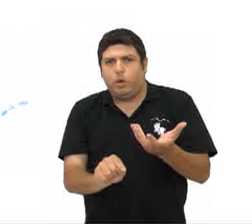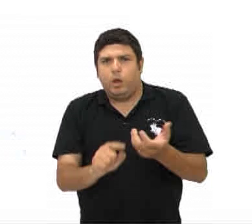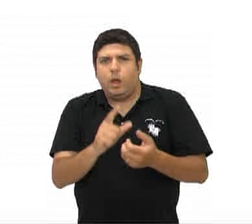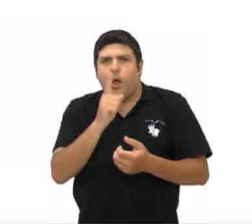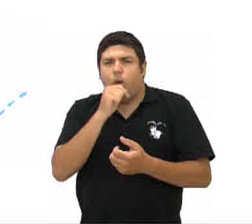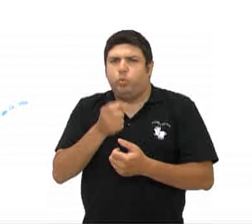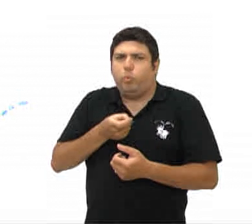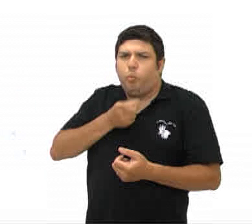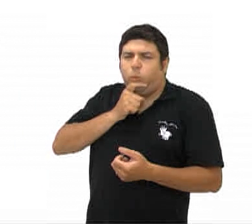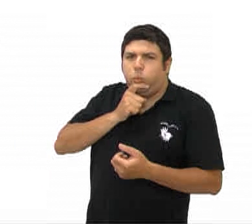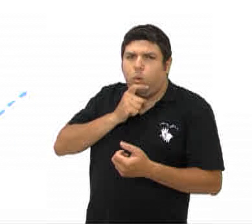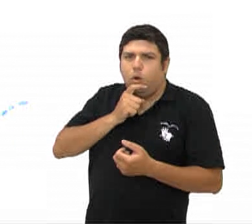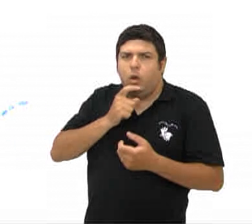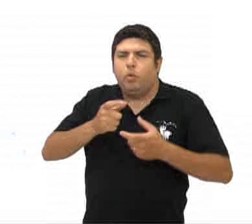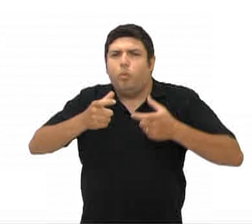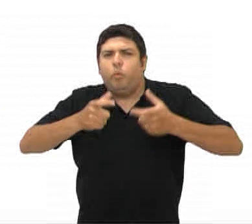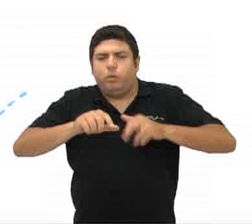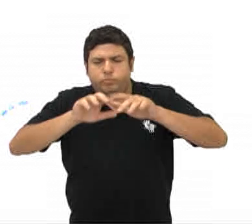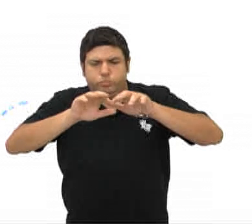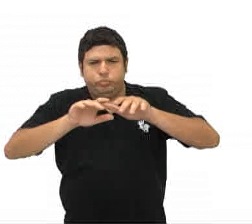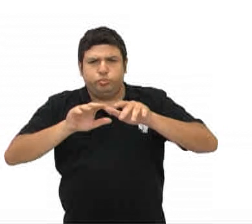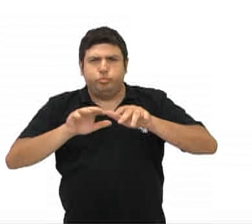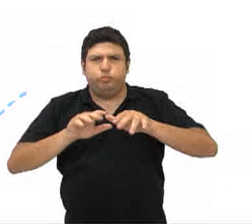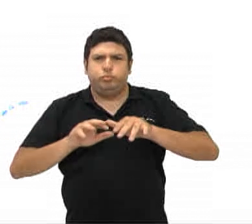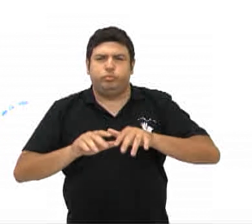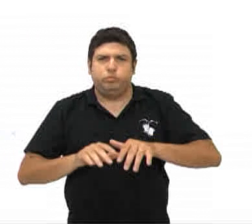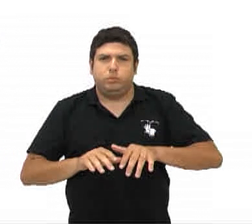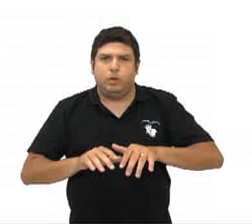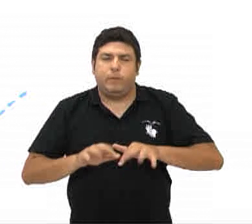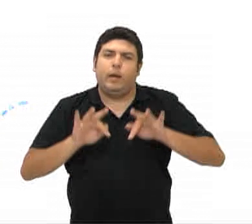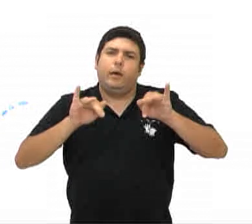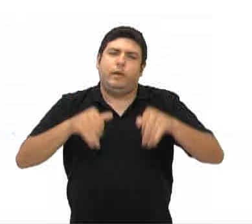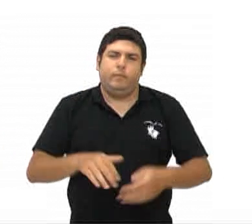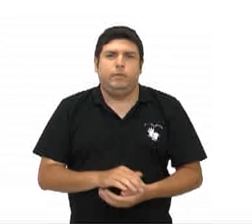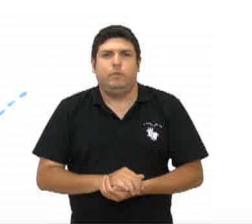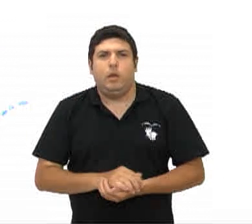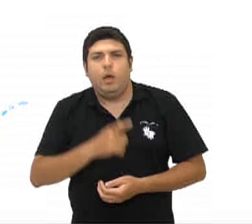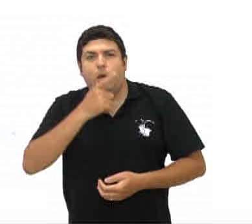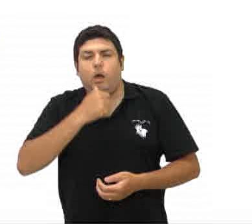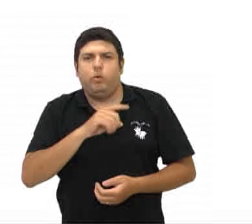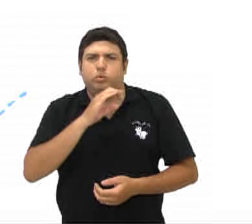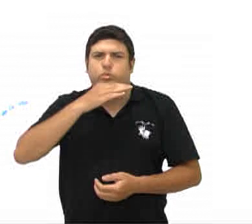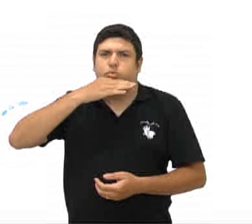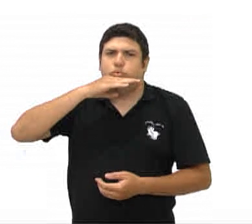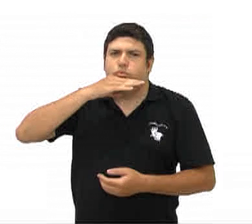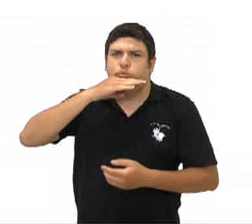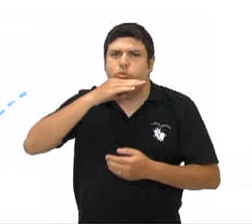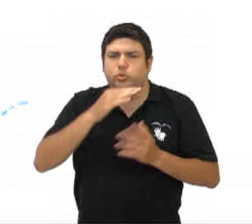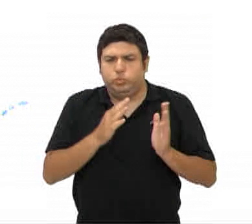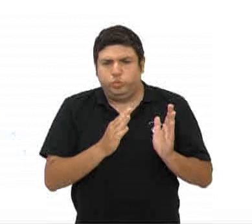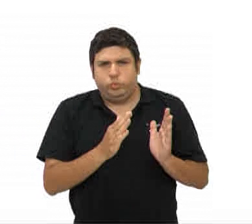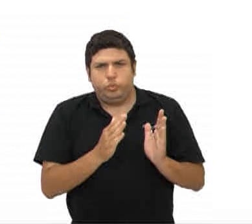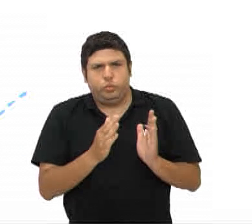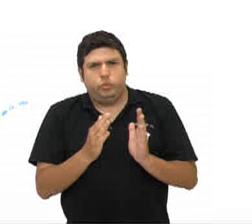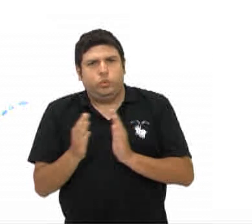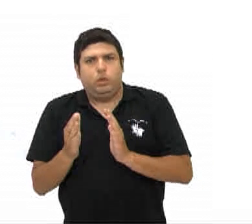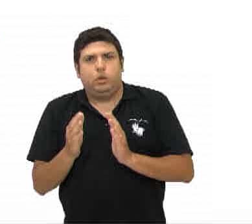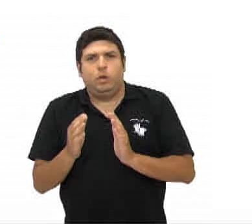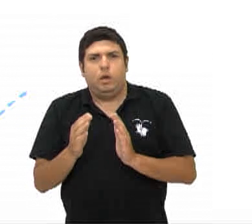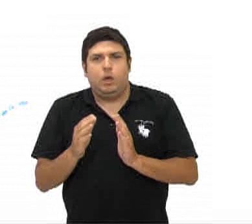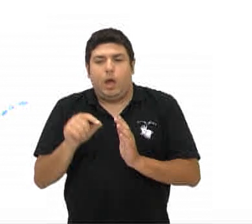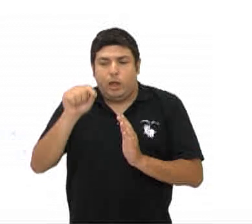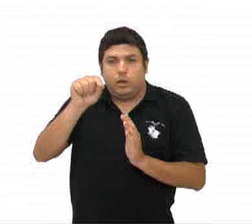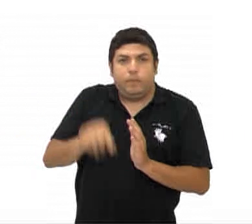em forma de neve em algum canto da Antártida. Aí é fim de festa. A água do xixi vai terminar esse capítulo da vida